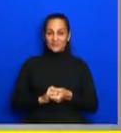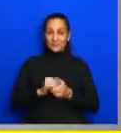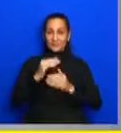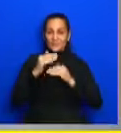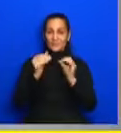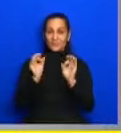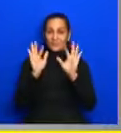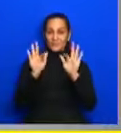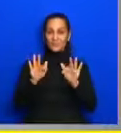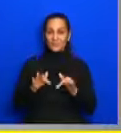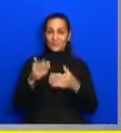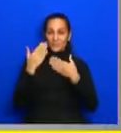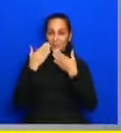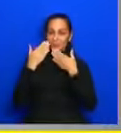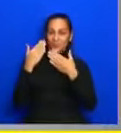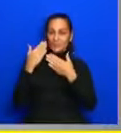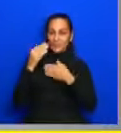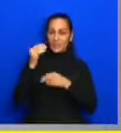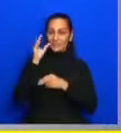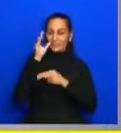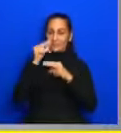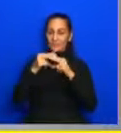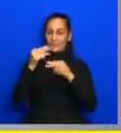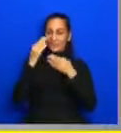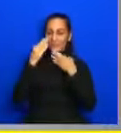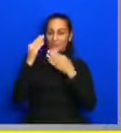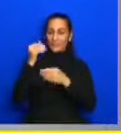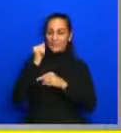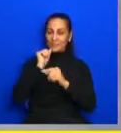Procedimento concluído. Obrigado, Sidney. Obrigado, Juliana.